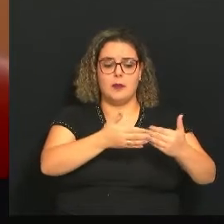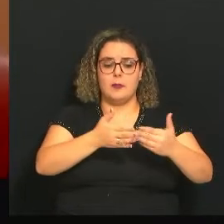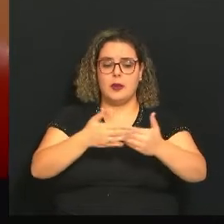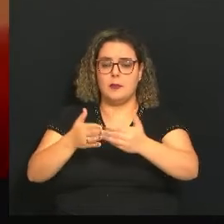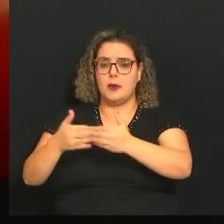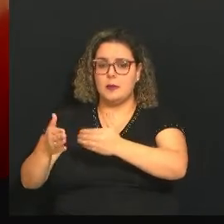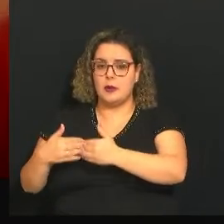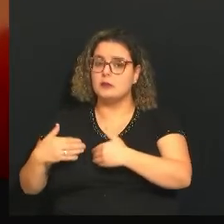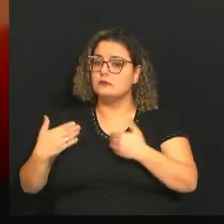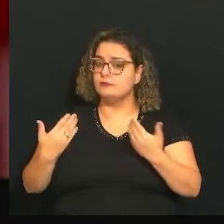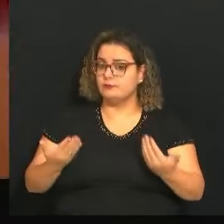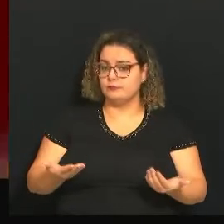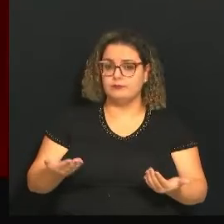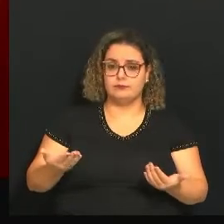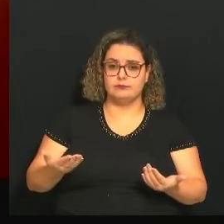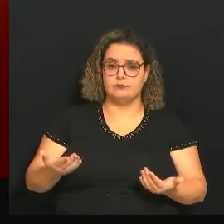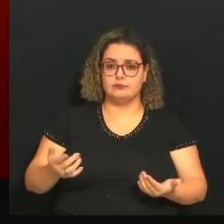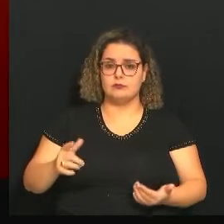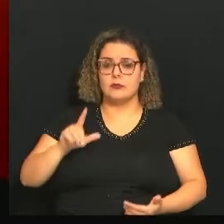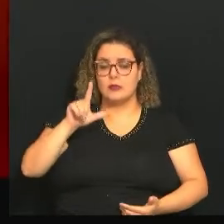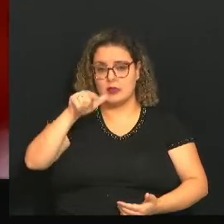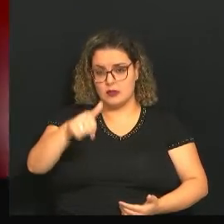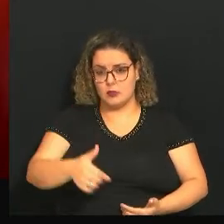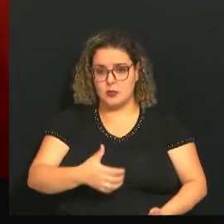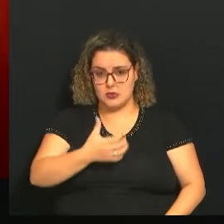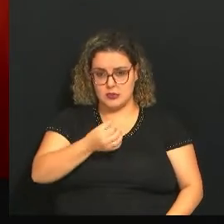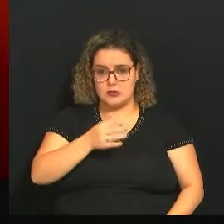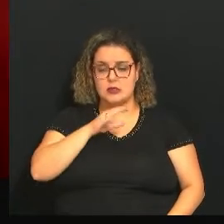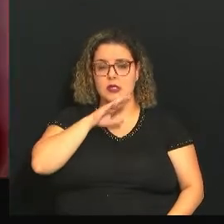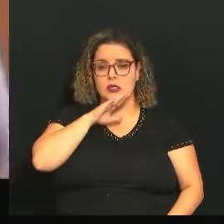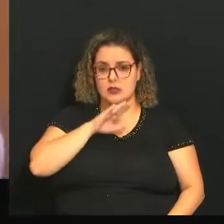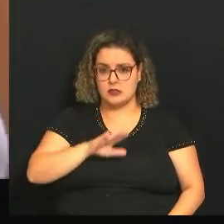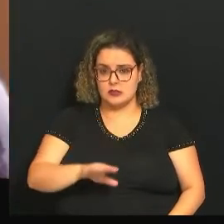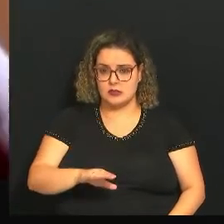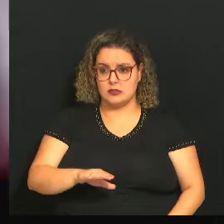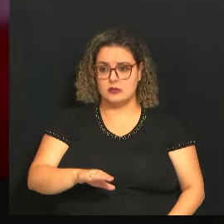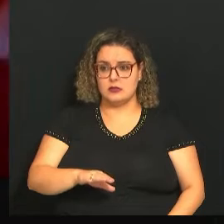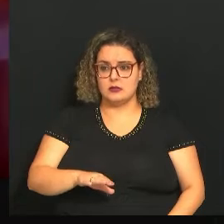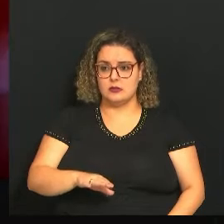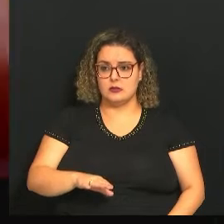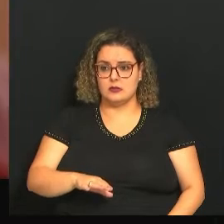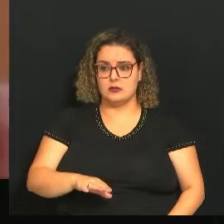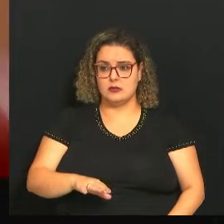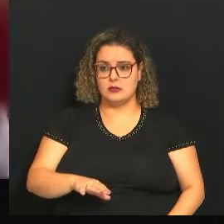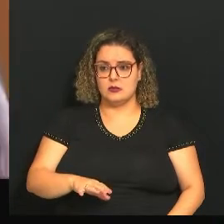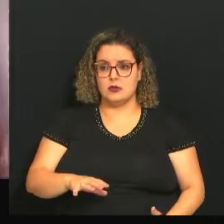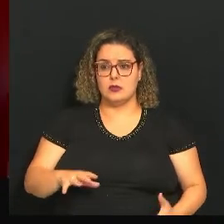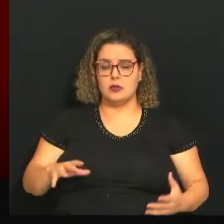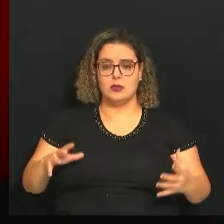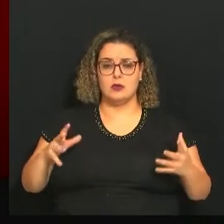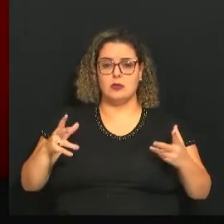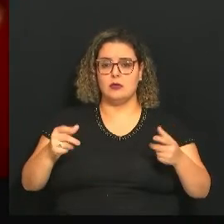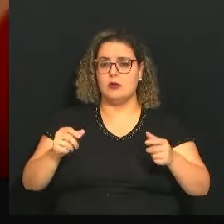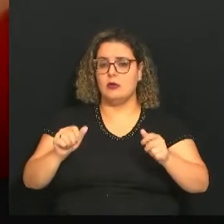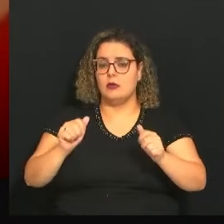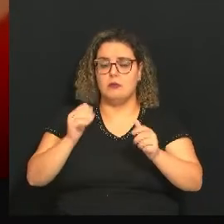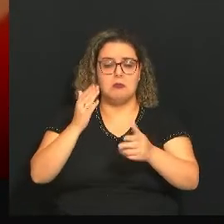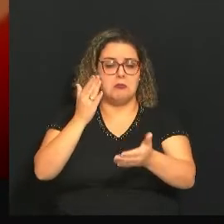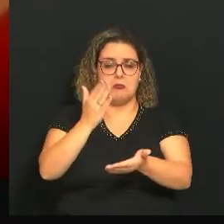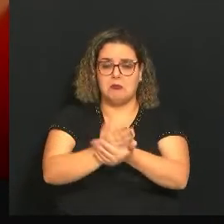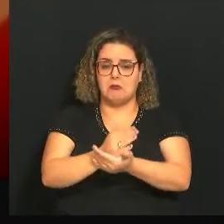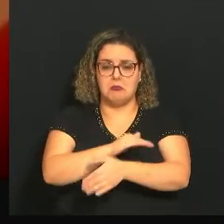Ou seja, depois das 6 da tarde no centro da cidade, está completamente parada a cidade. Ou